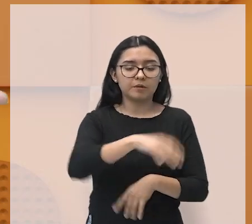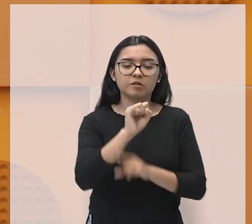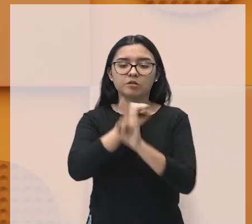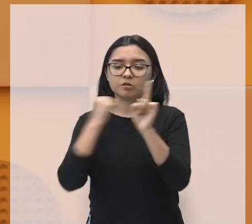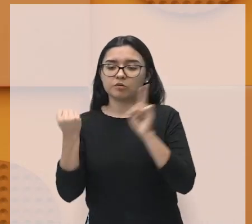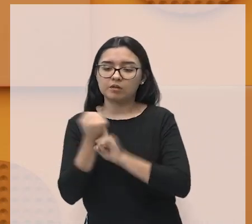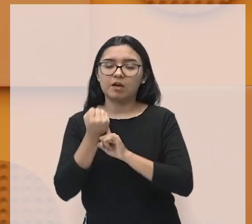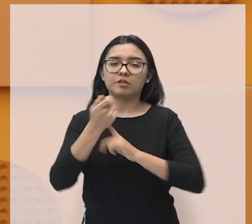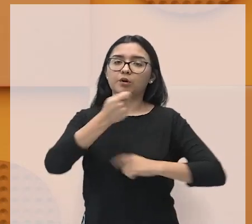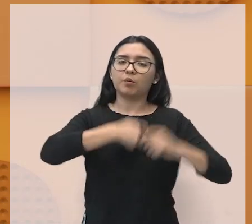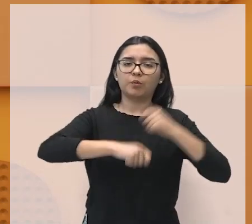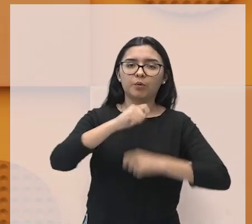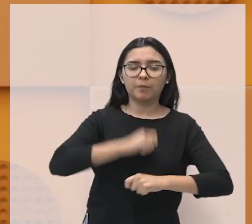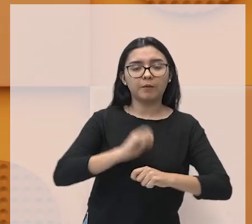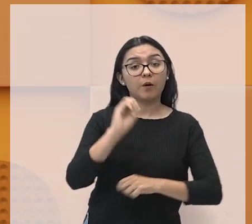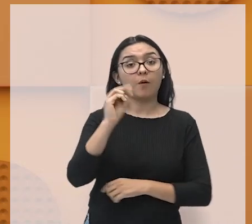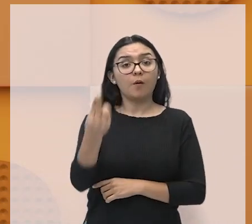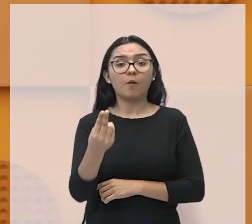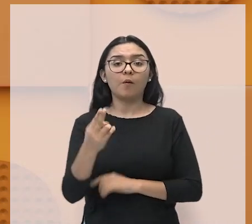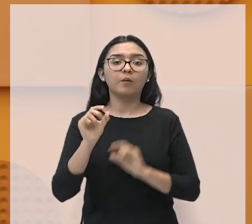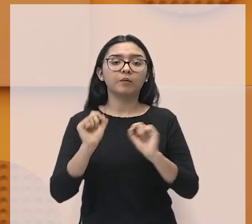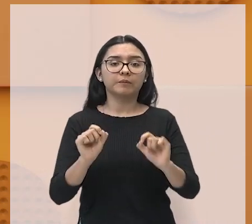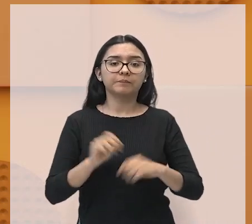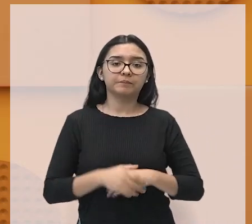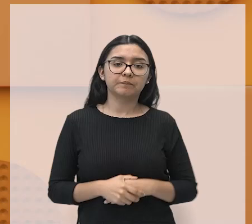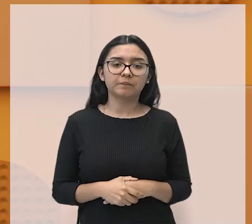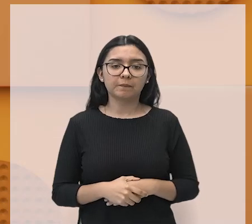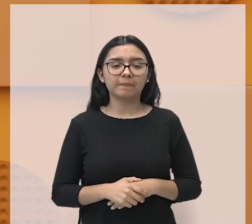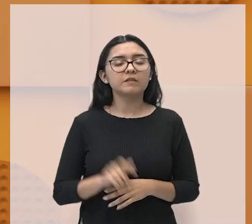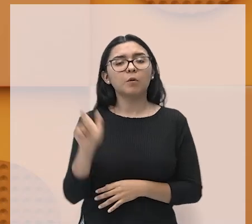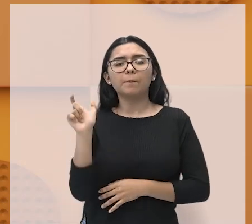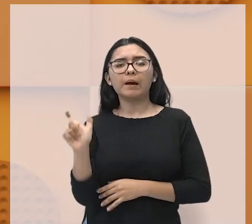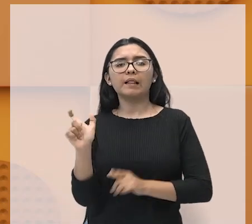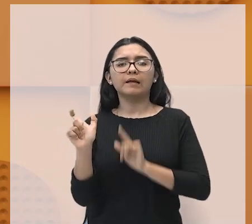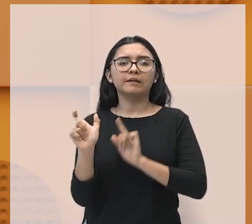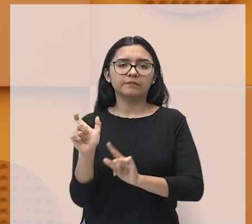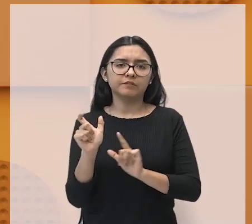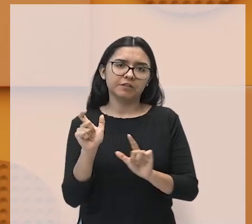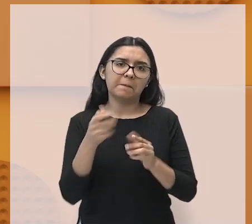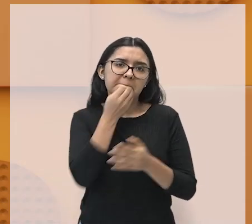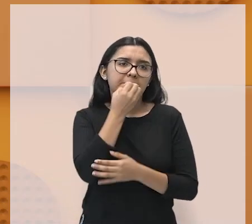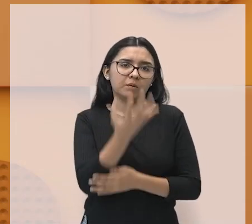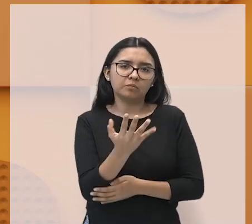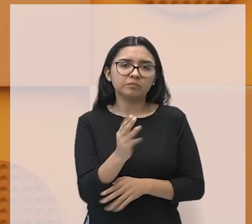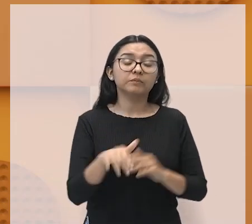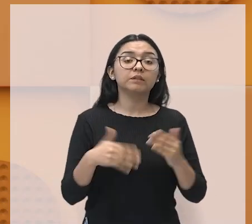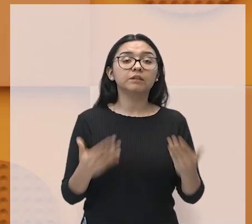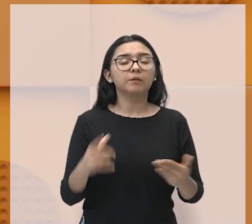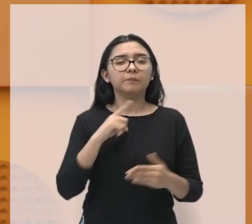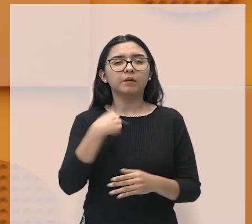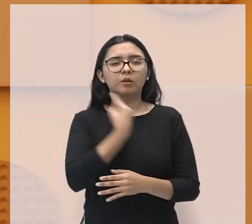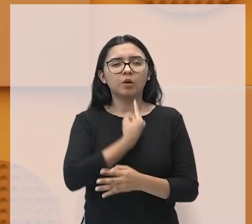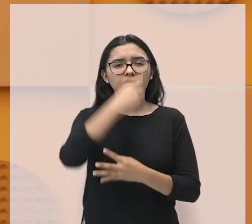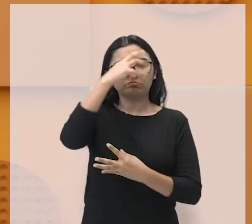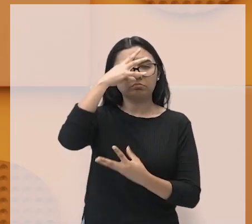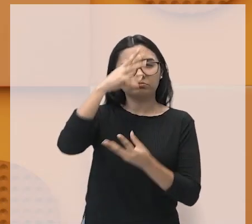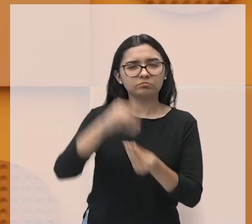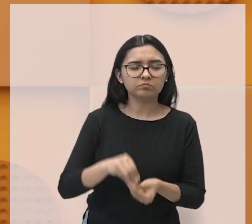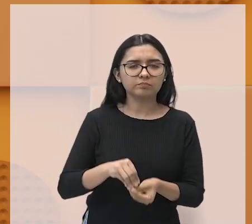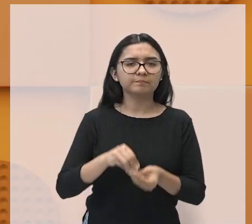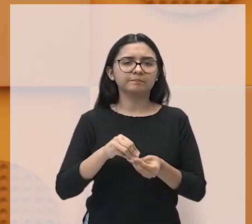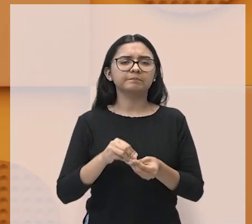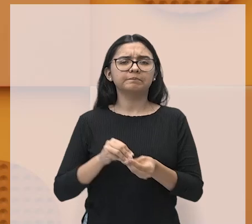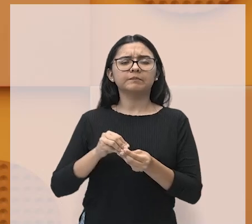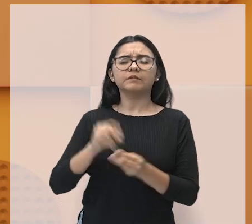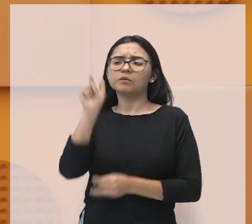à economia? Ou neles, de repente, são palavras opostas? Para a gente conseguir compreender